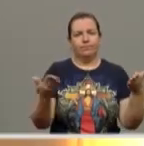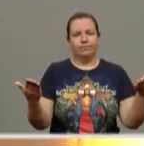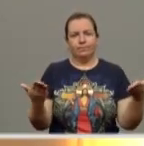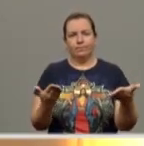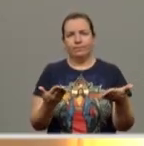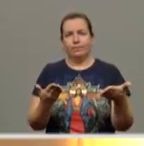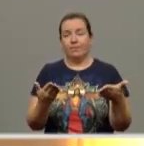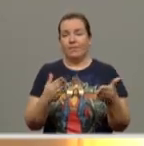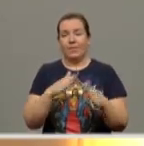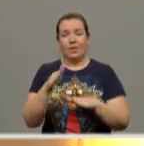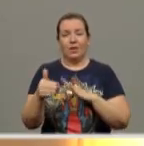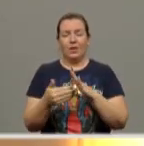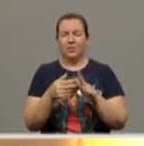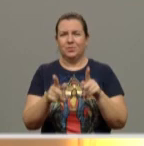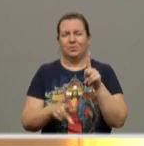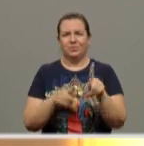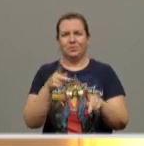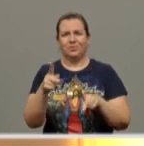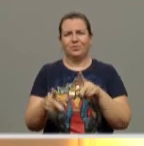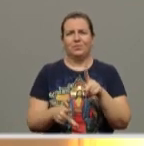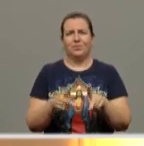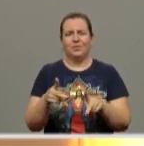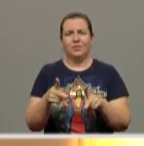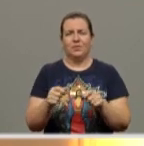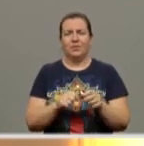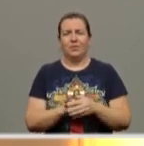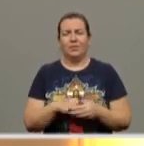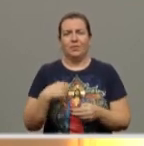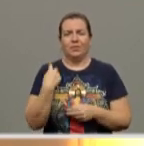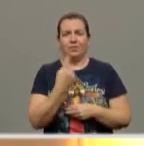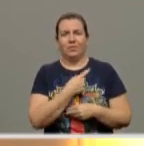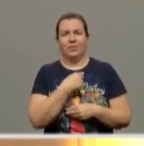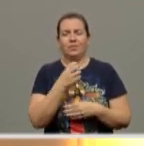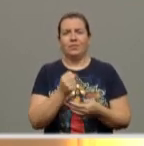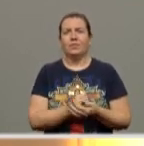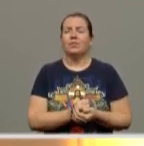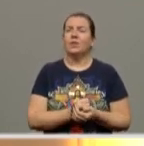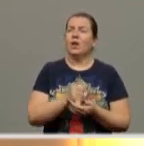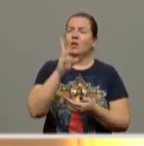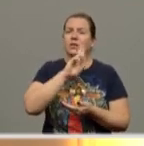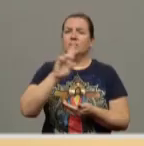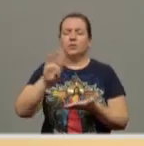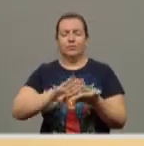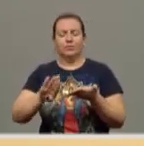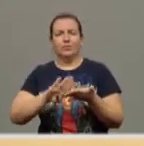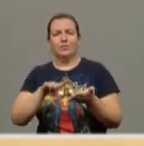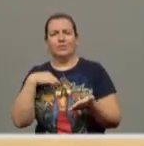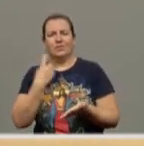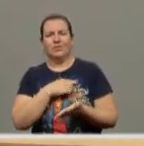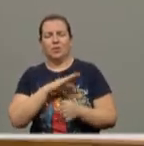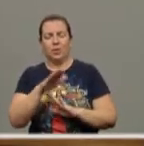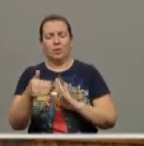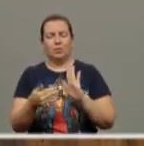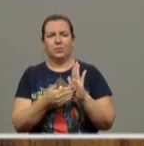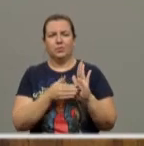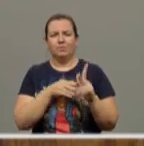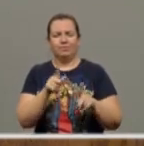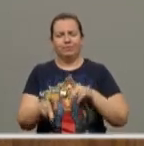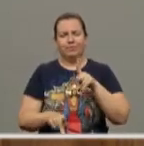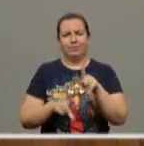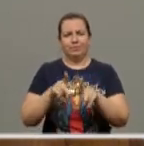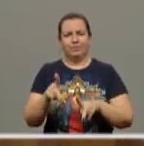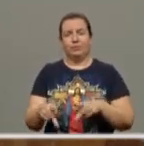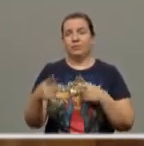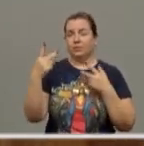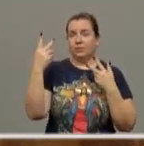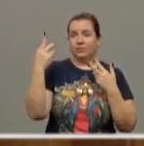todos os povos pelos quais passamos. O Senhor expulsou diante de nós todas essas nações, assim como